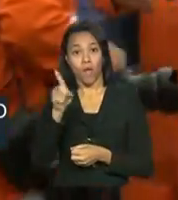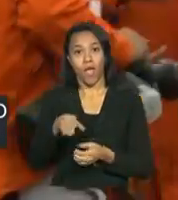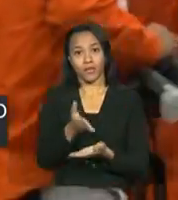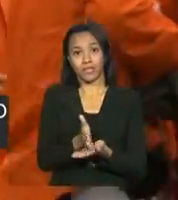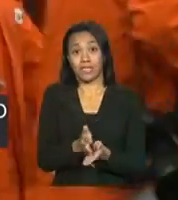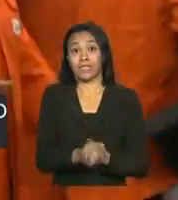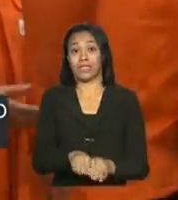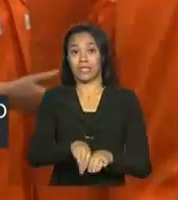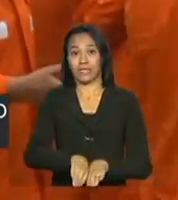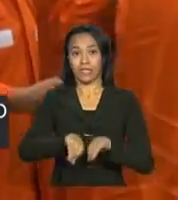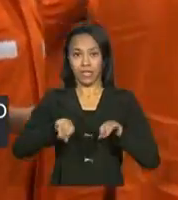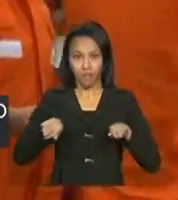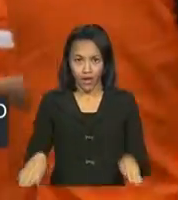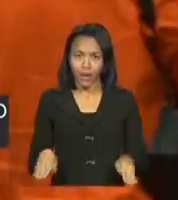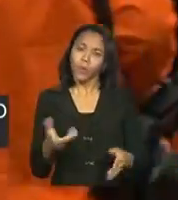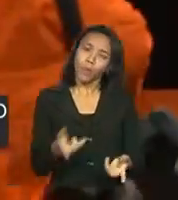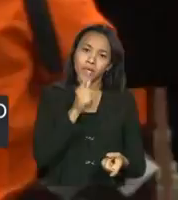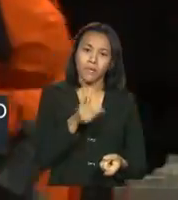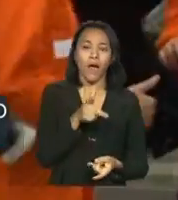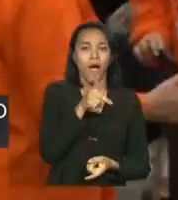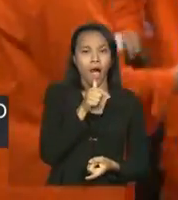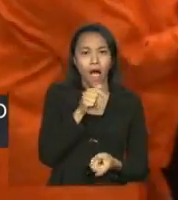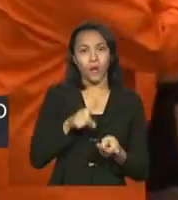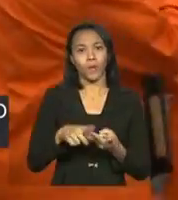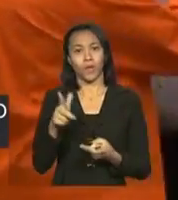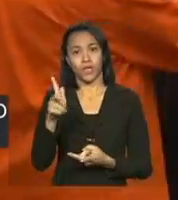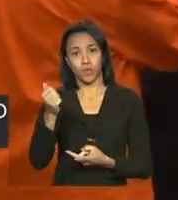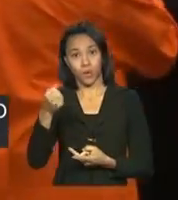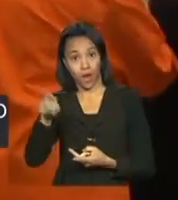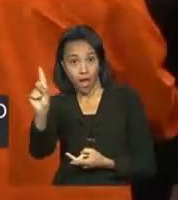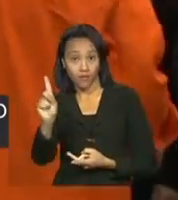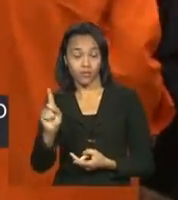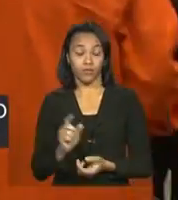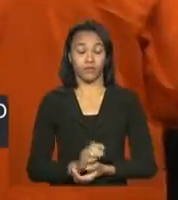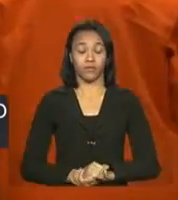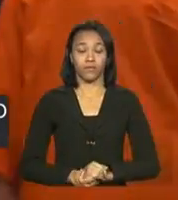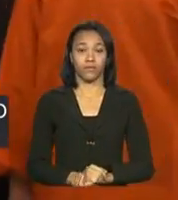de outros compostos, como a água e o gás.